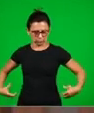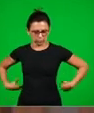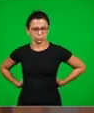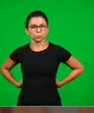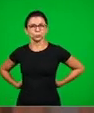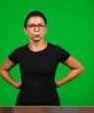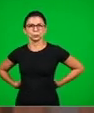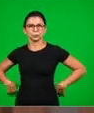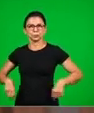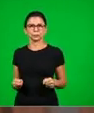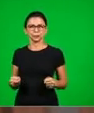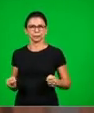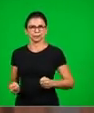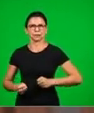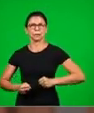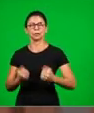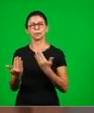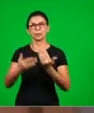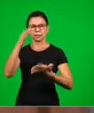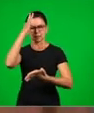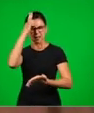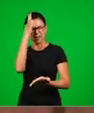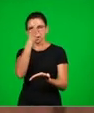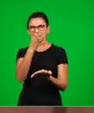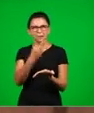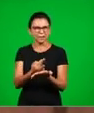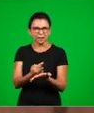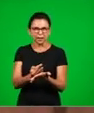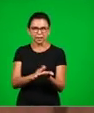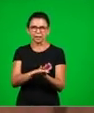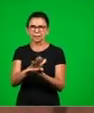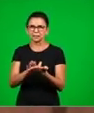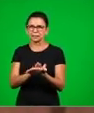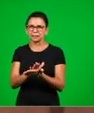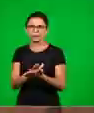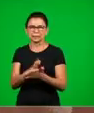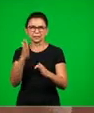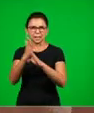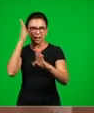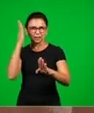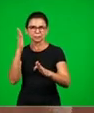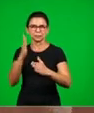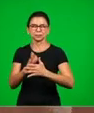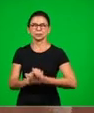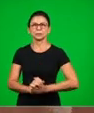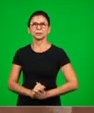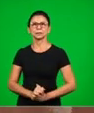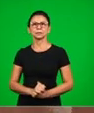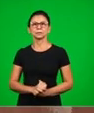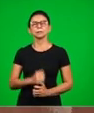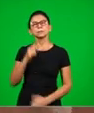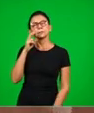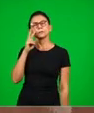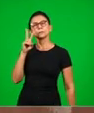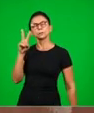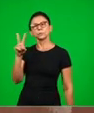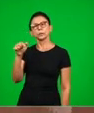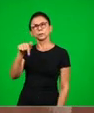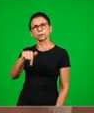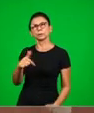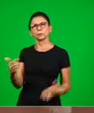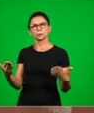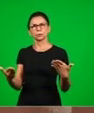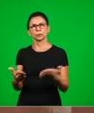fé genuína, aquilo que é inabalável. Eu estou recebendo, temos aqui a figura que está aqui, já